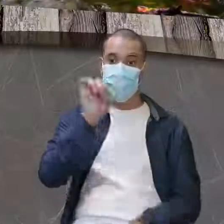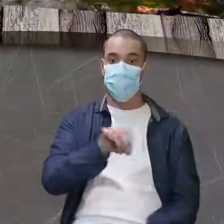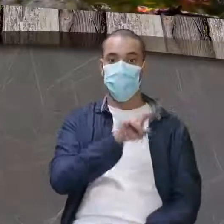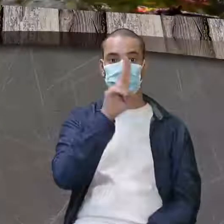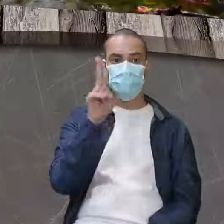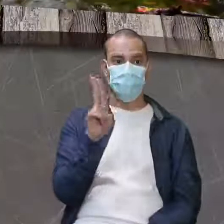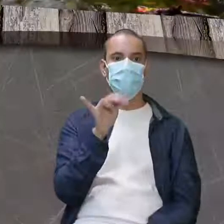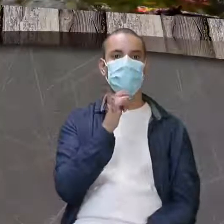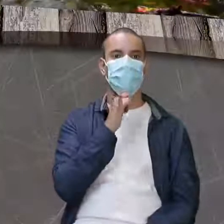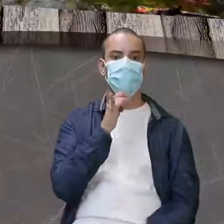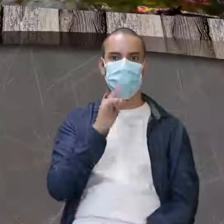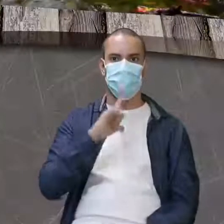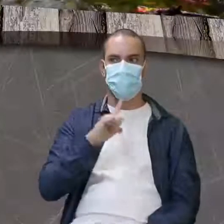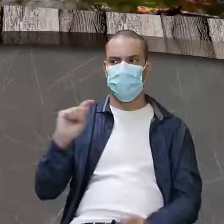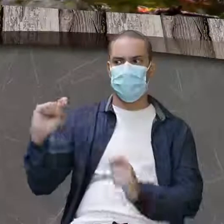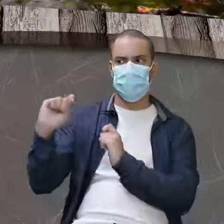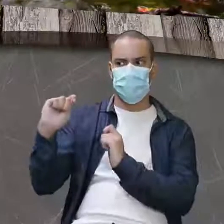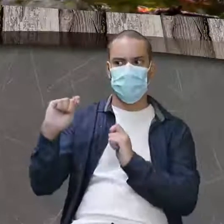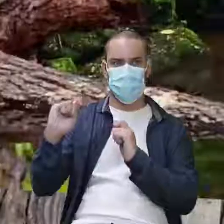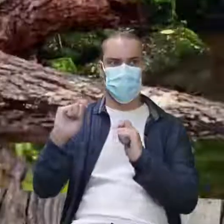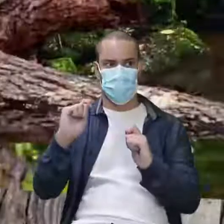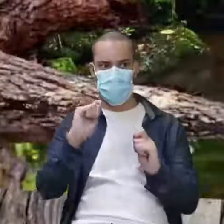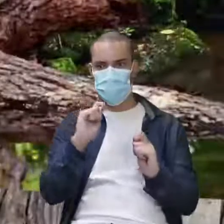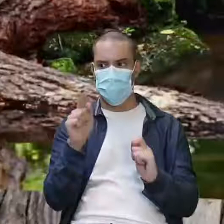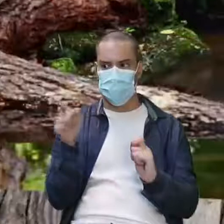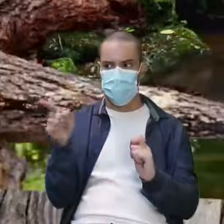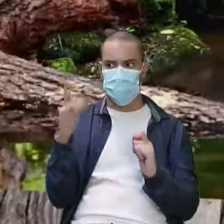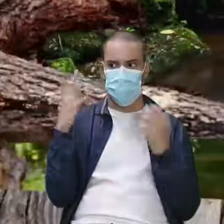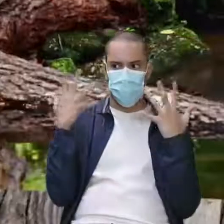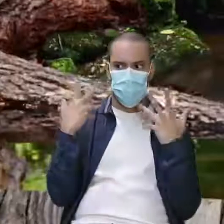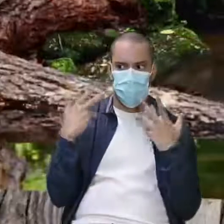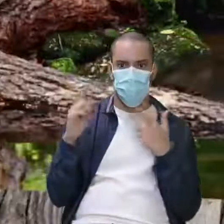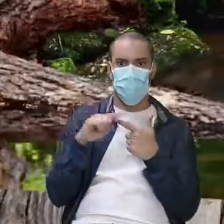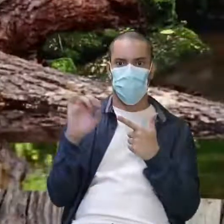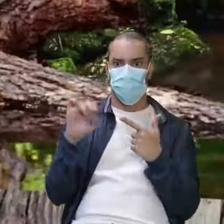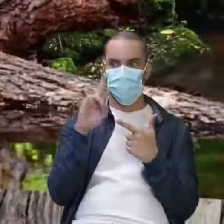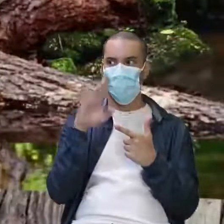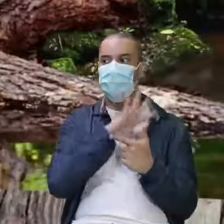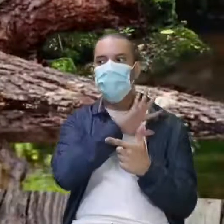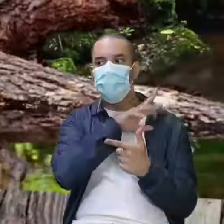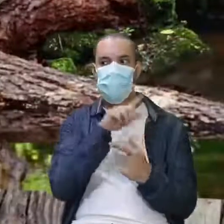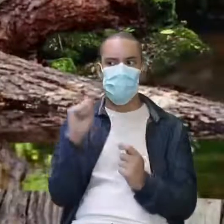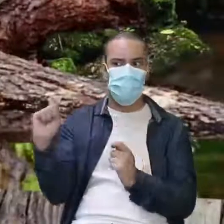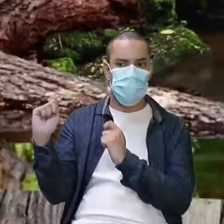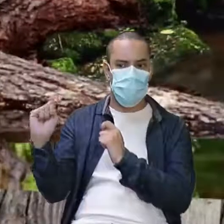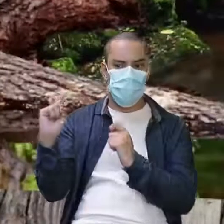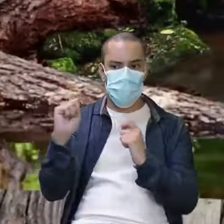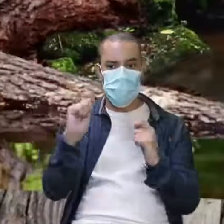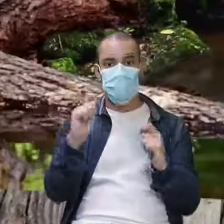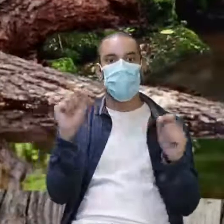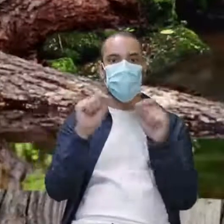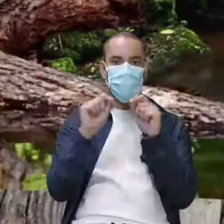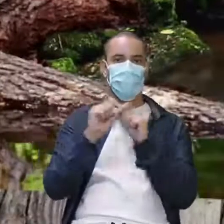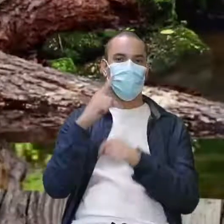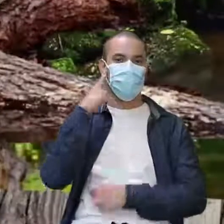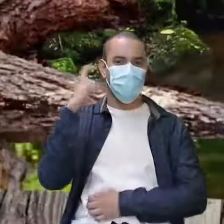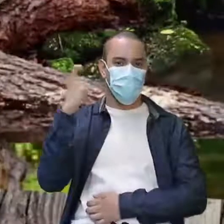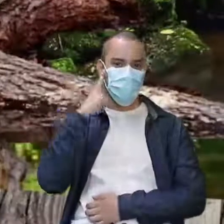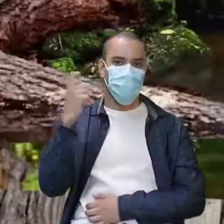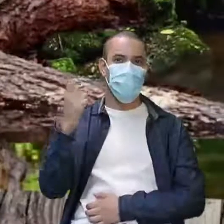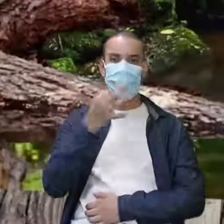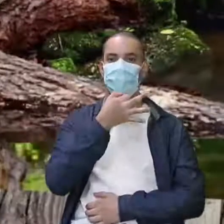quando você tem alguma ameaça, né, no ambiente, elas vão estar ali emitindo alguns sinais, que a gente vai ver posteriormente